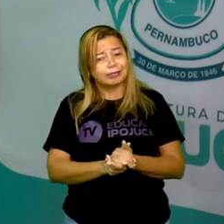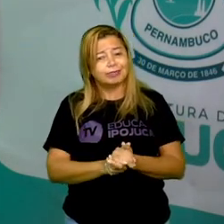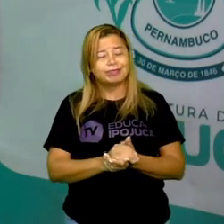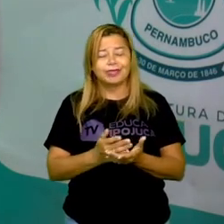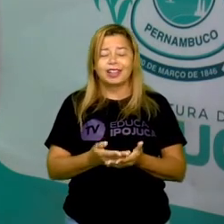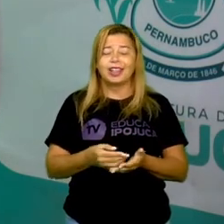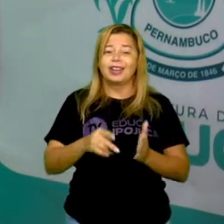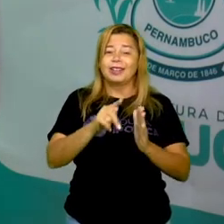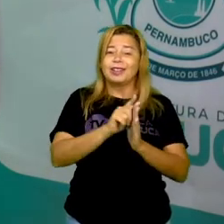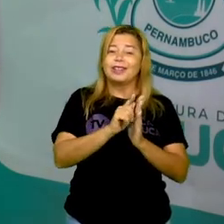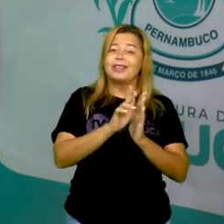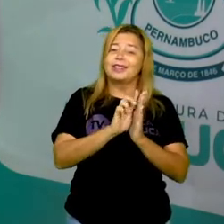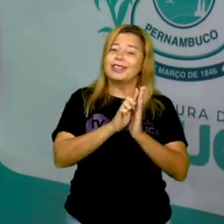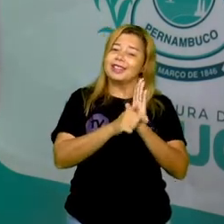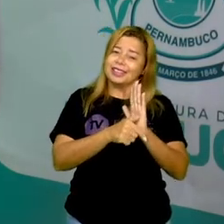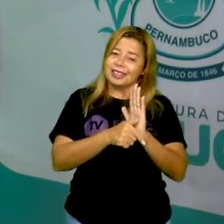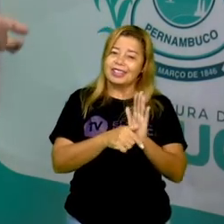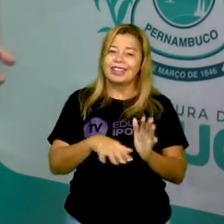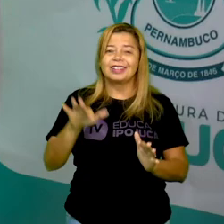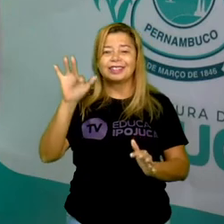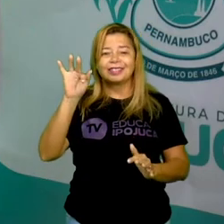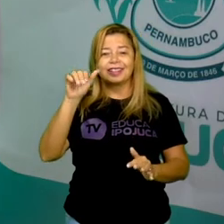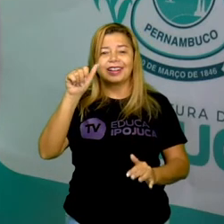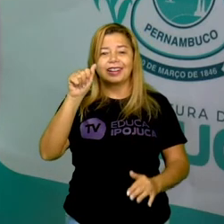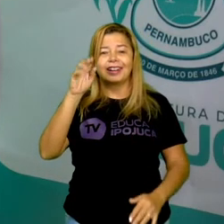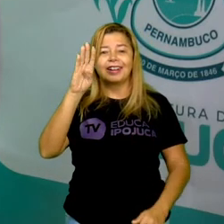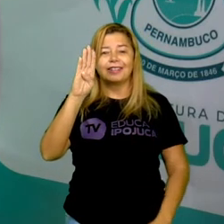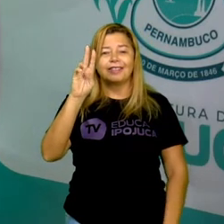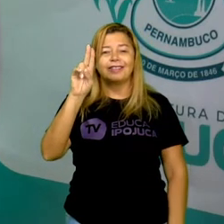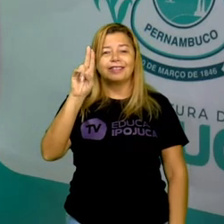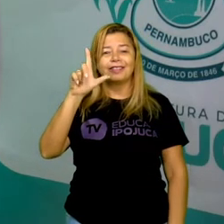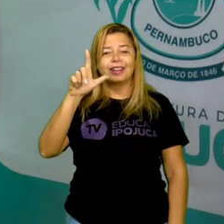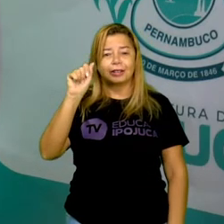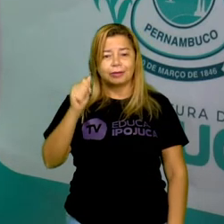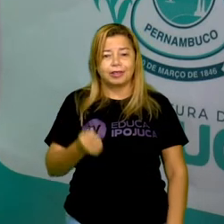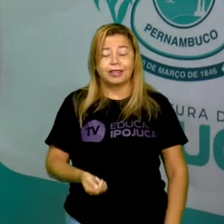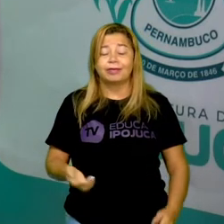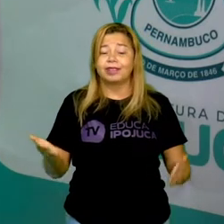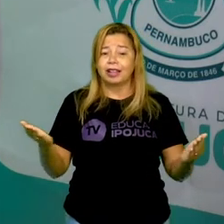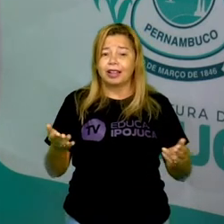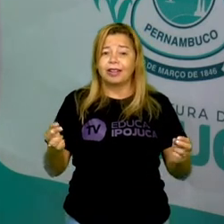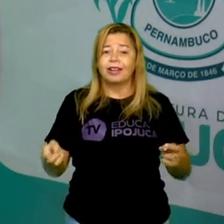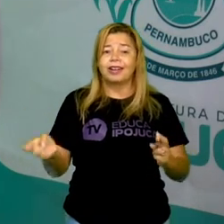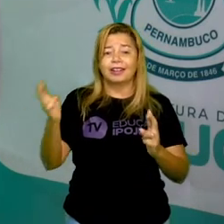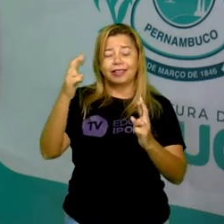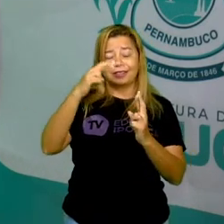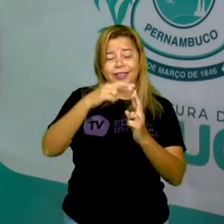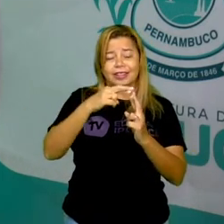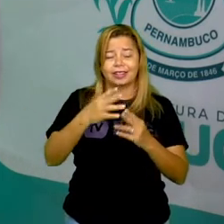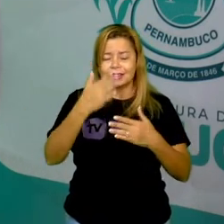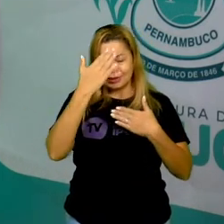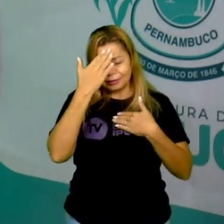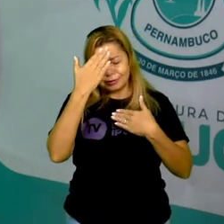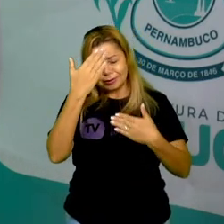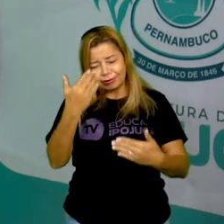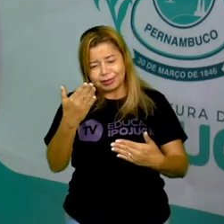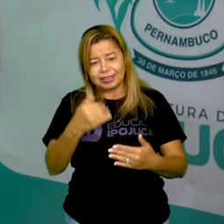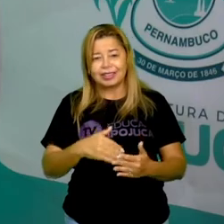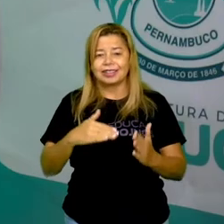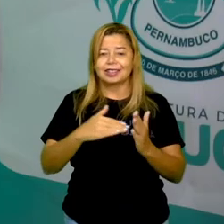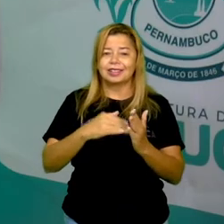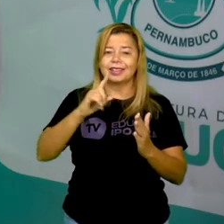fabuloso que é a fábula. Aqui estão as nossas referências. O nosso muito obrigada, fiquem bem e